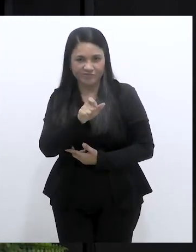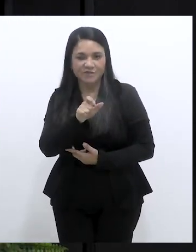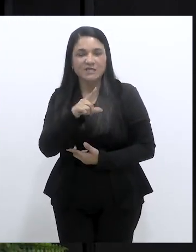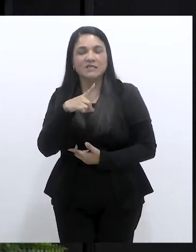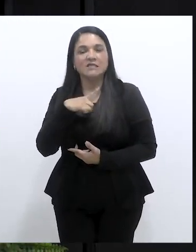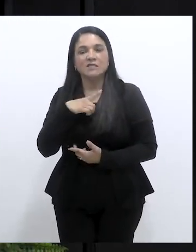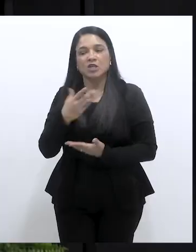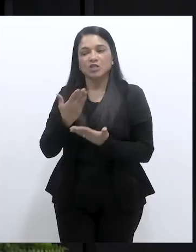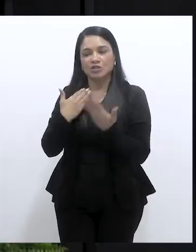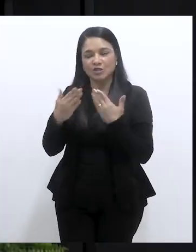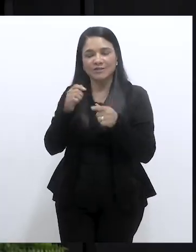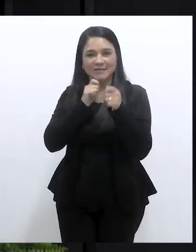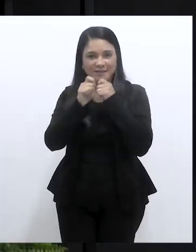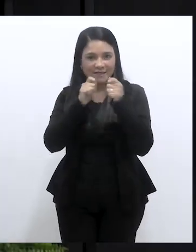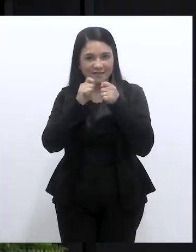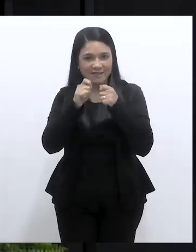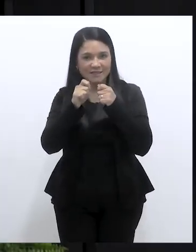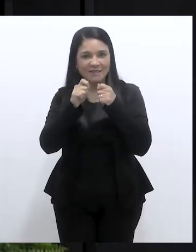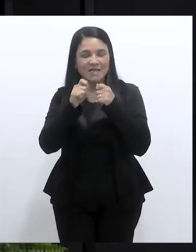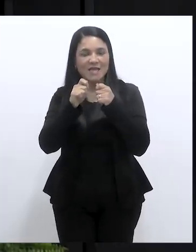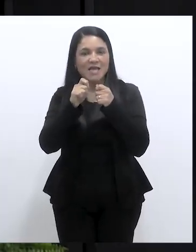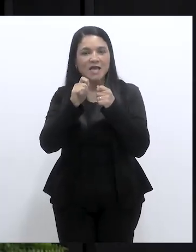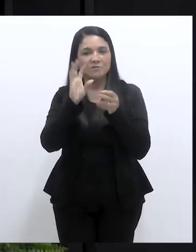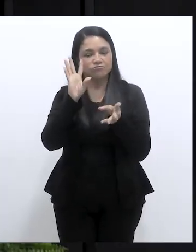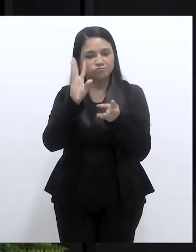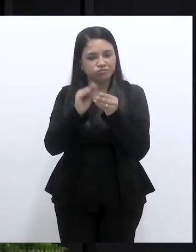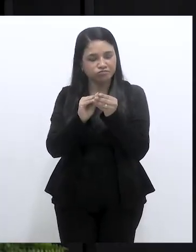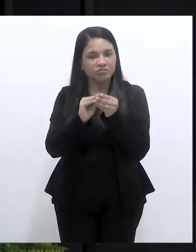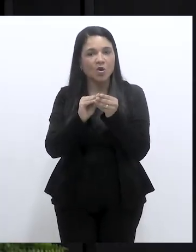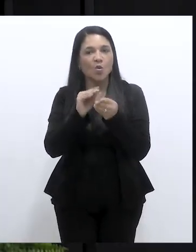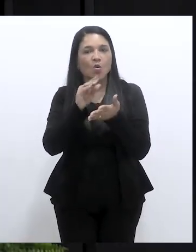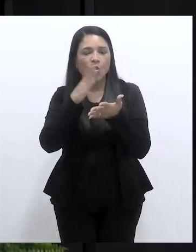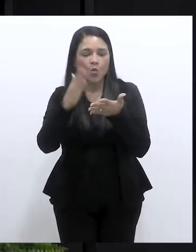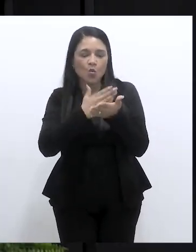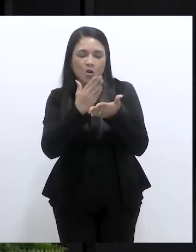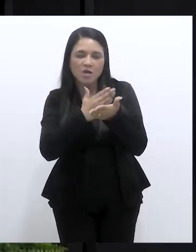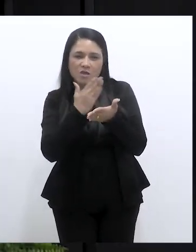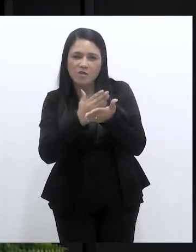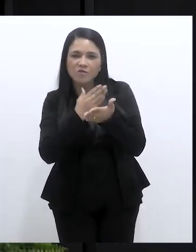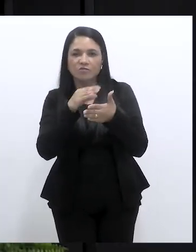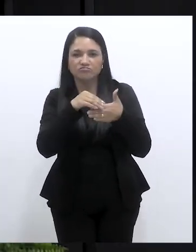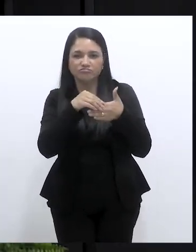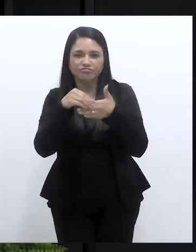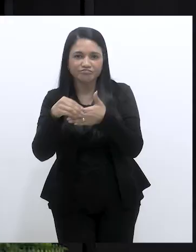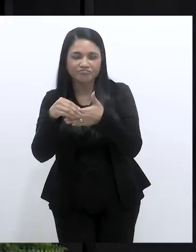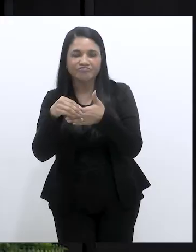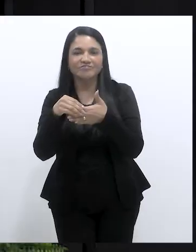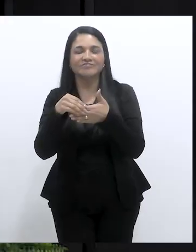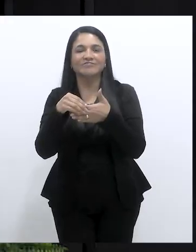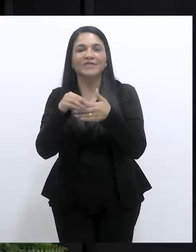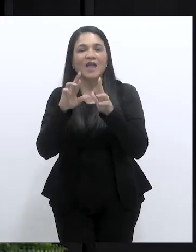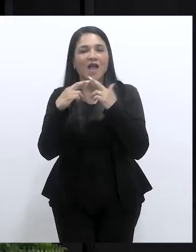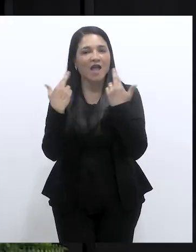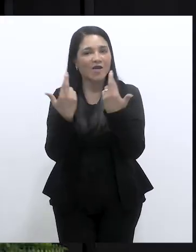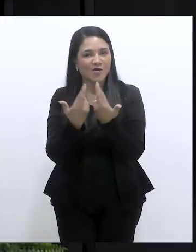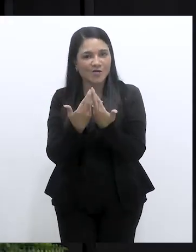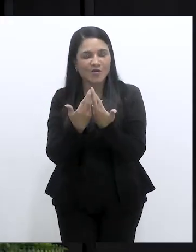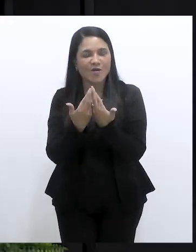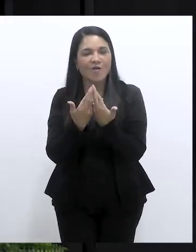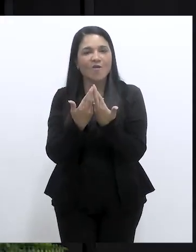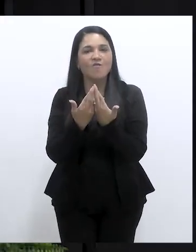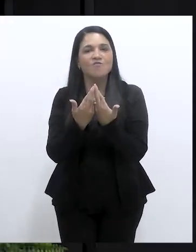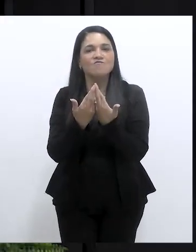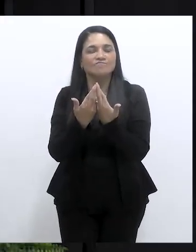nós estivéssemos tratando de jornalismo, ela que faz o release do livro, ela conduz essa reunião da forma que